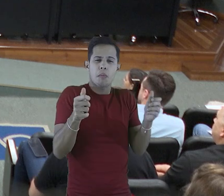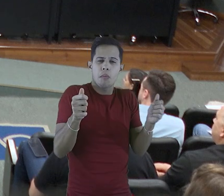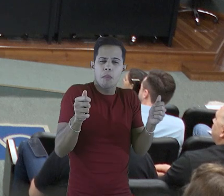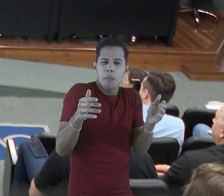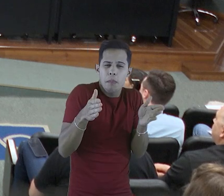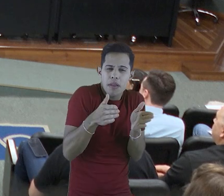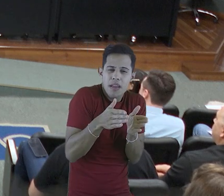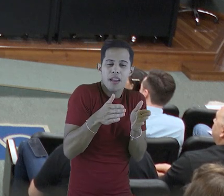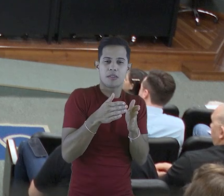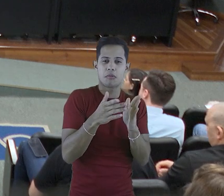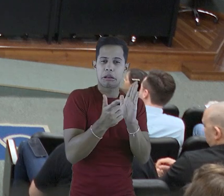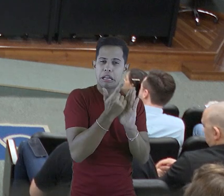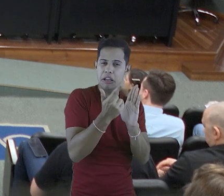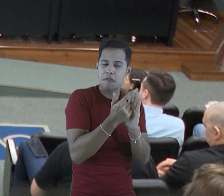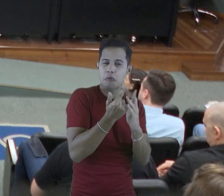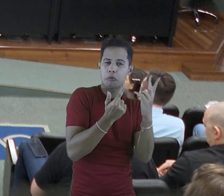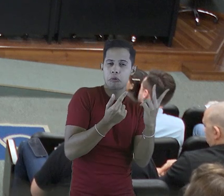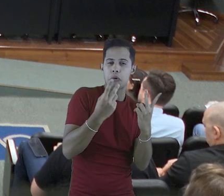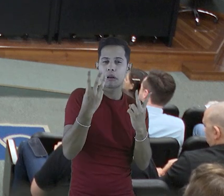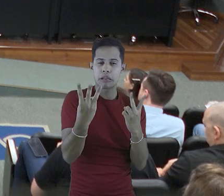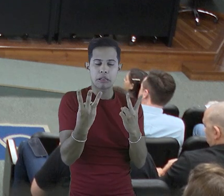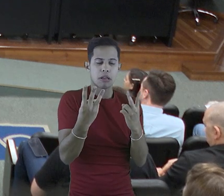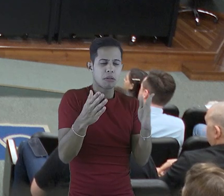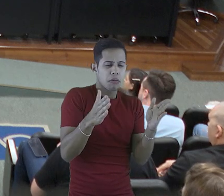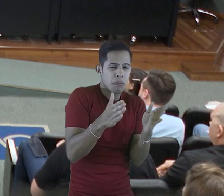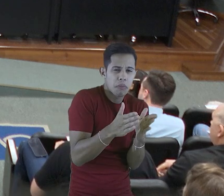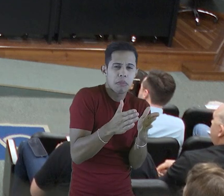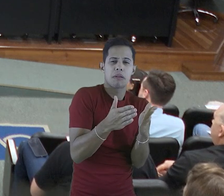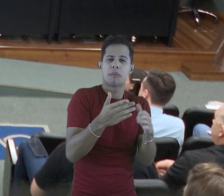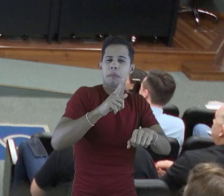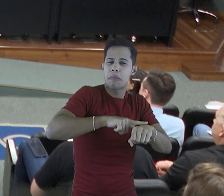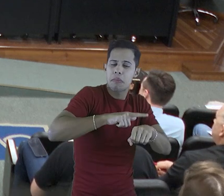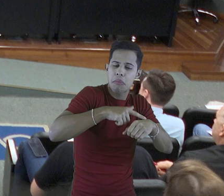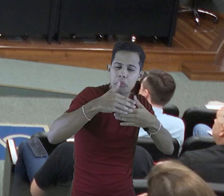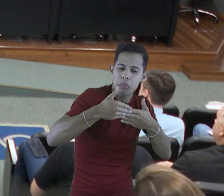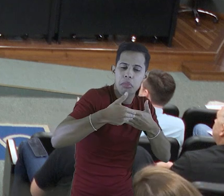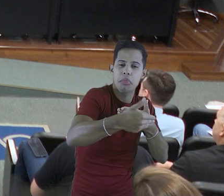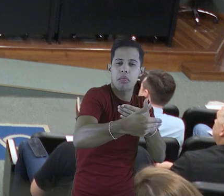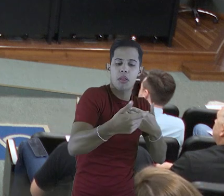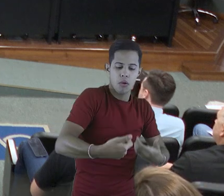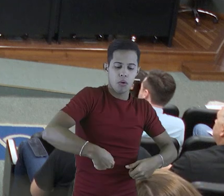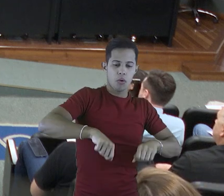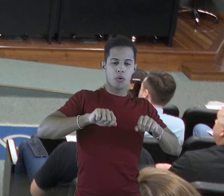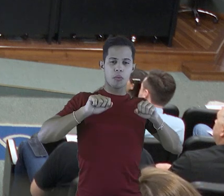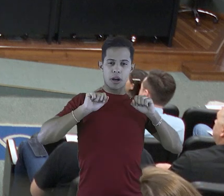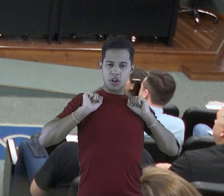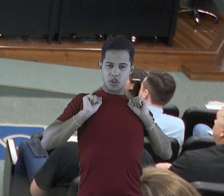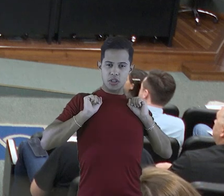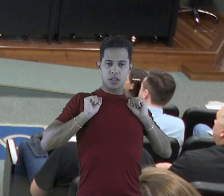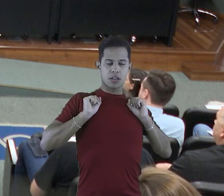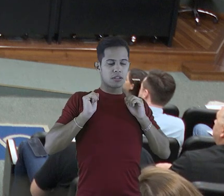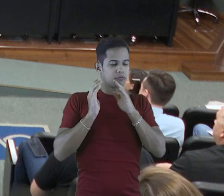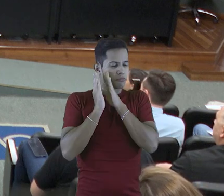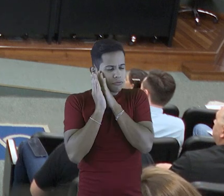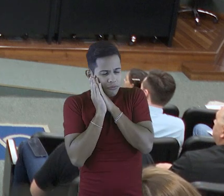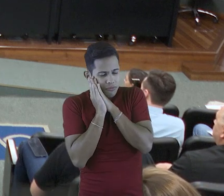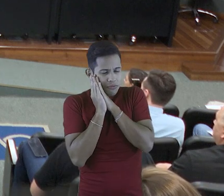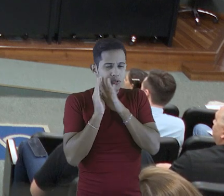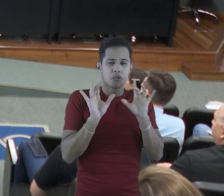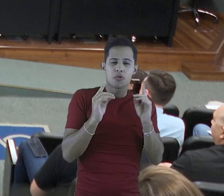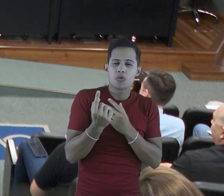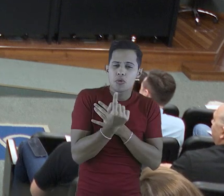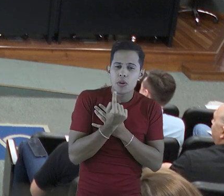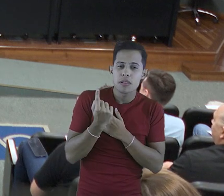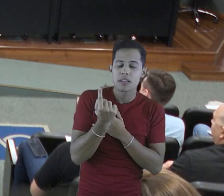que você vai estar lendo e uma cobertinha. E não é lençol de dois mil fios do